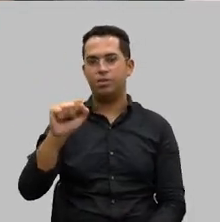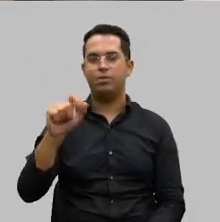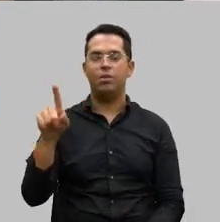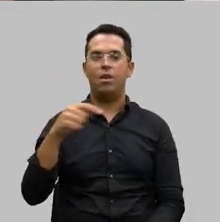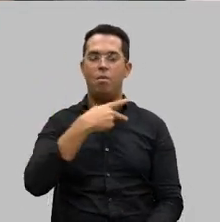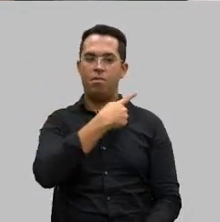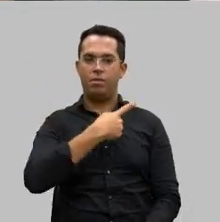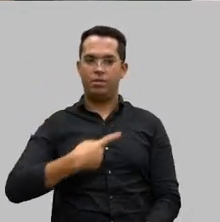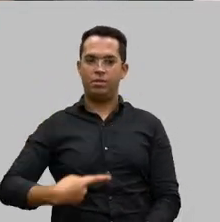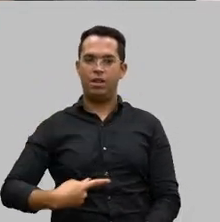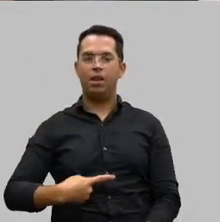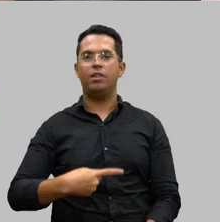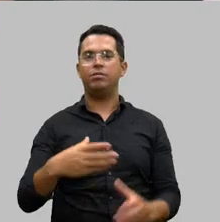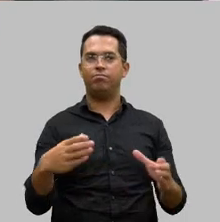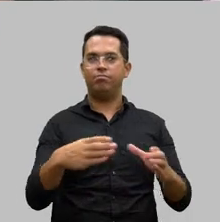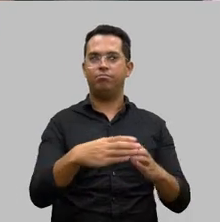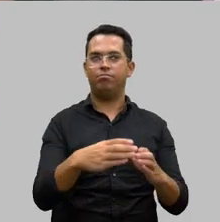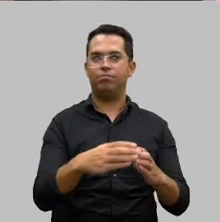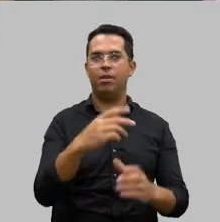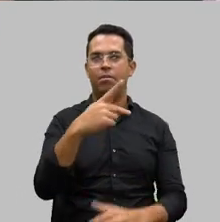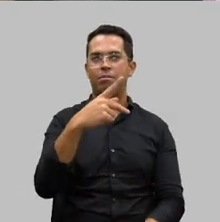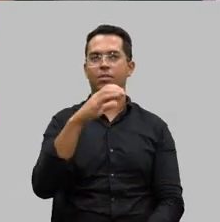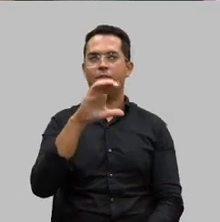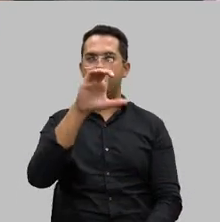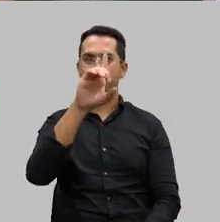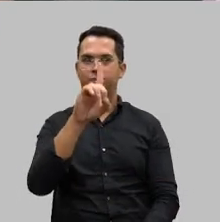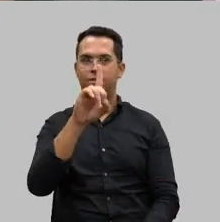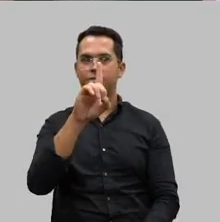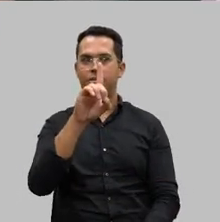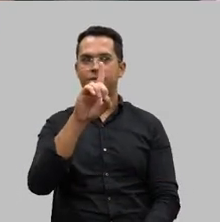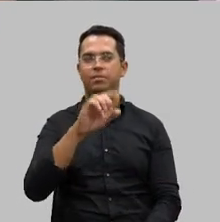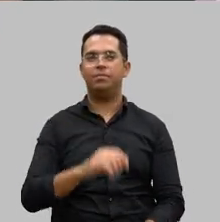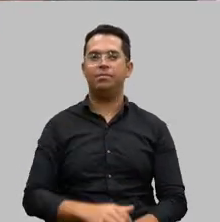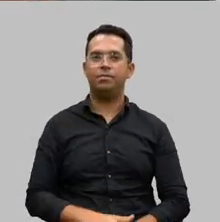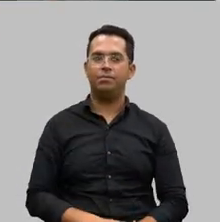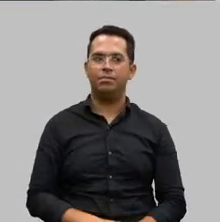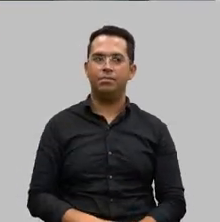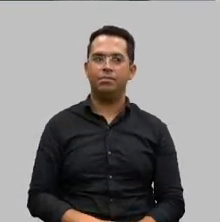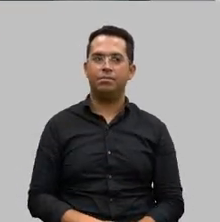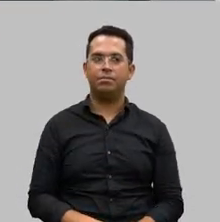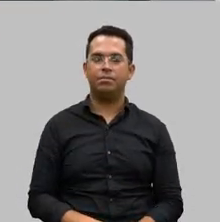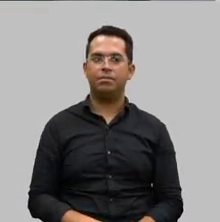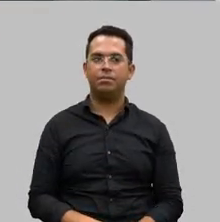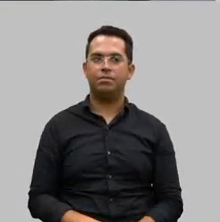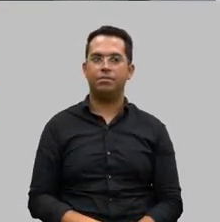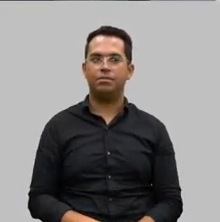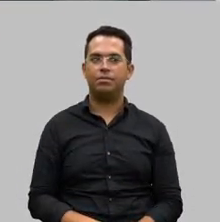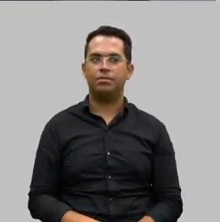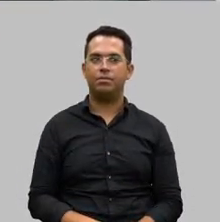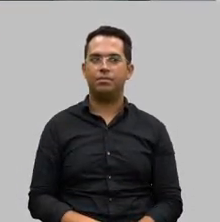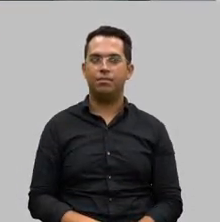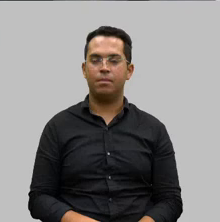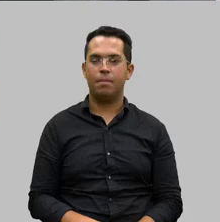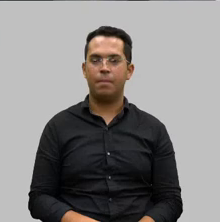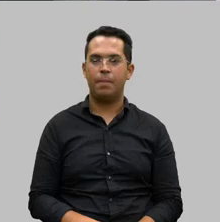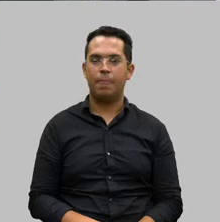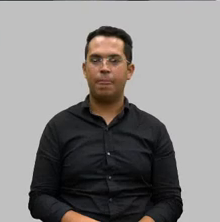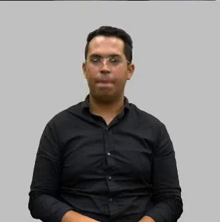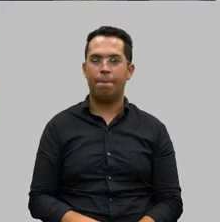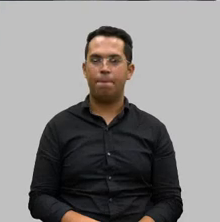é e eu que é